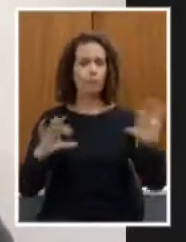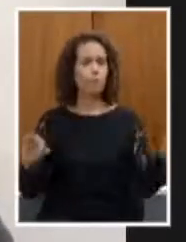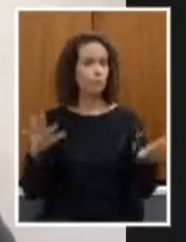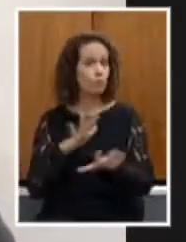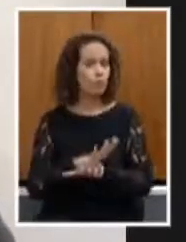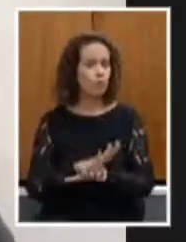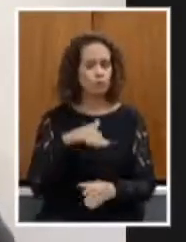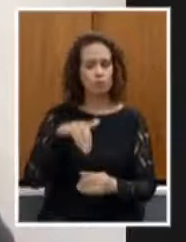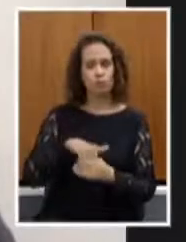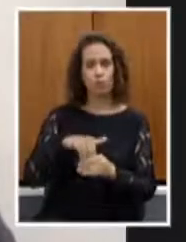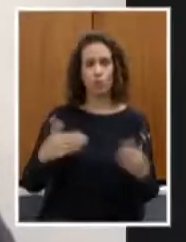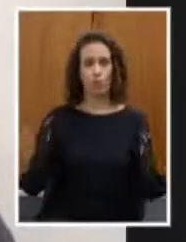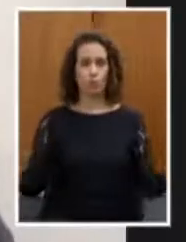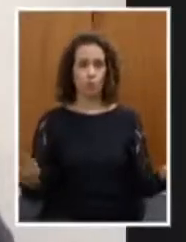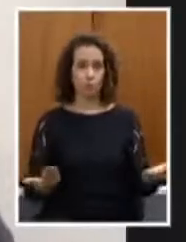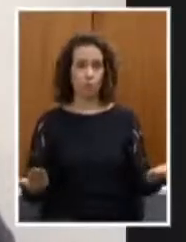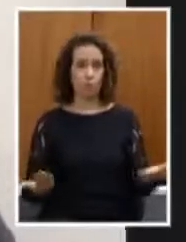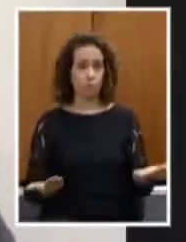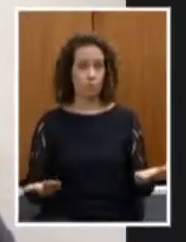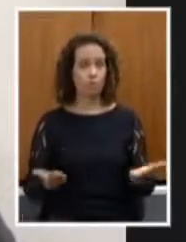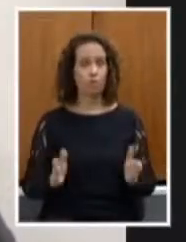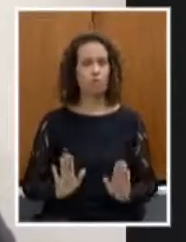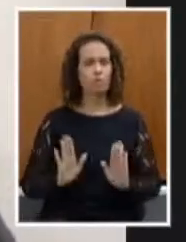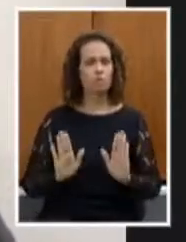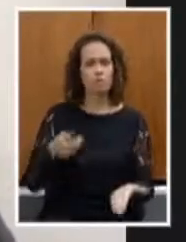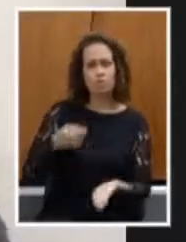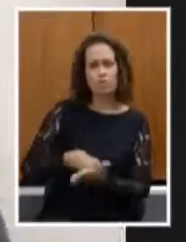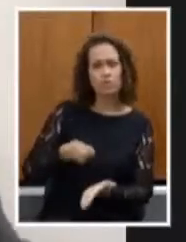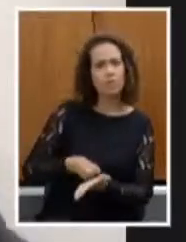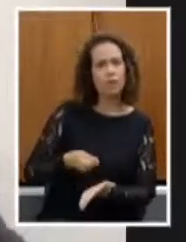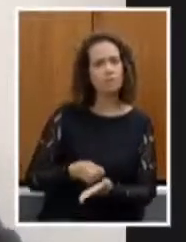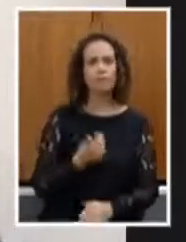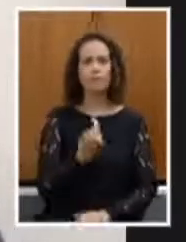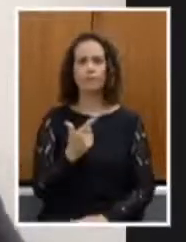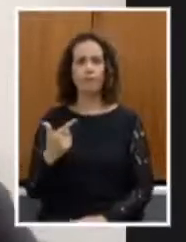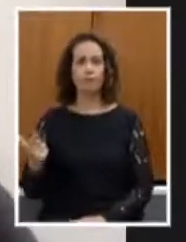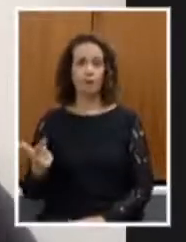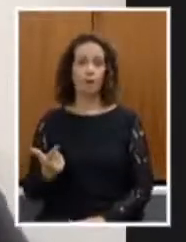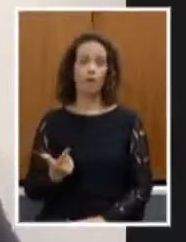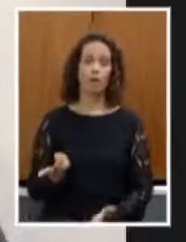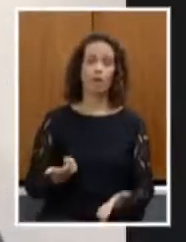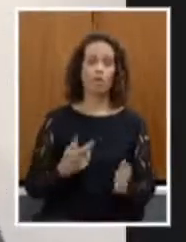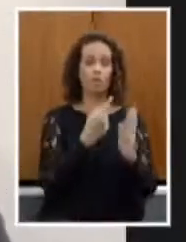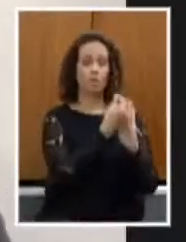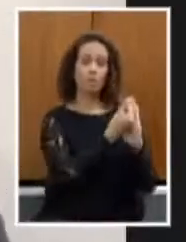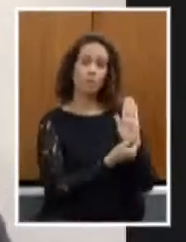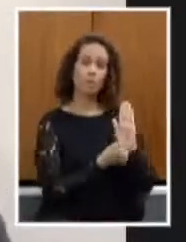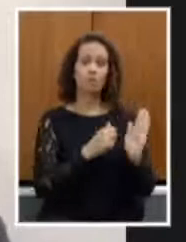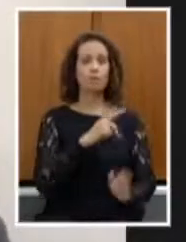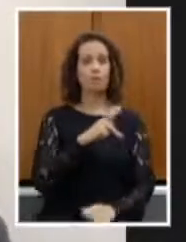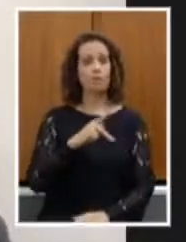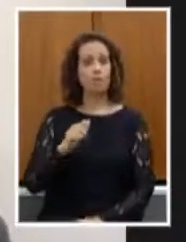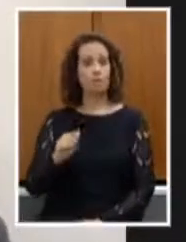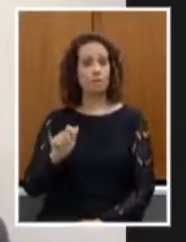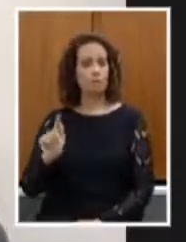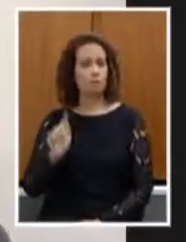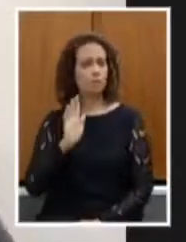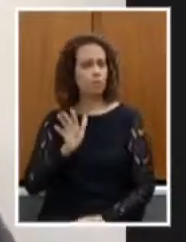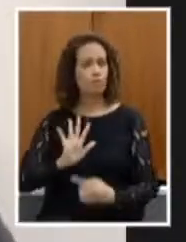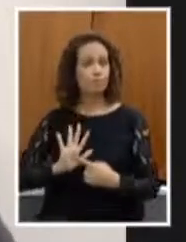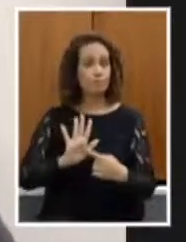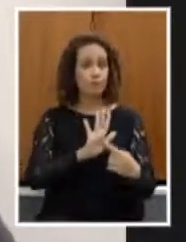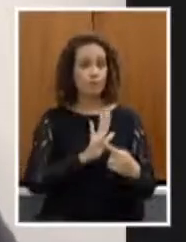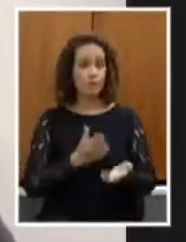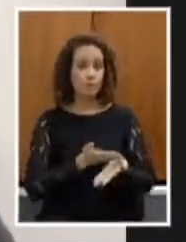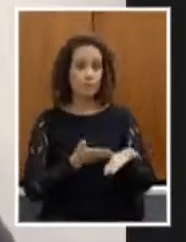hoje. Nós ficamos desobrigados do ponto de vista do orçamento e do PPAG. Eu até estou colocando isso porque